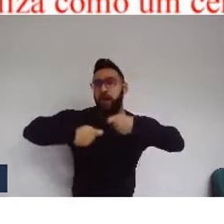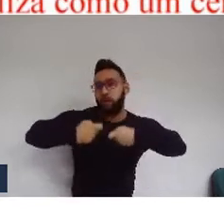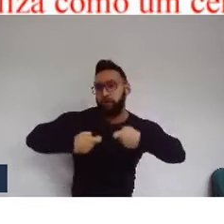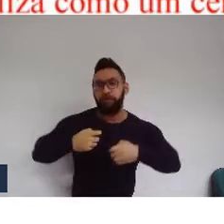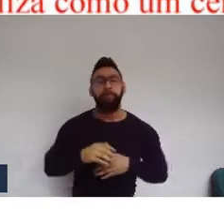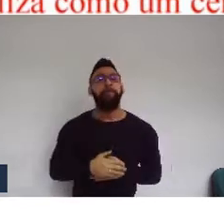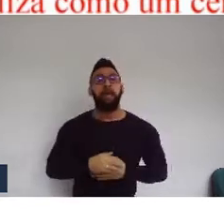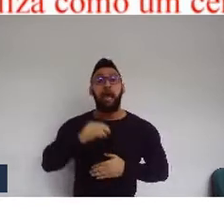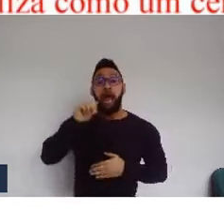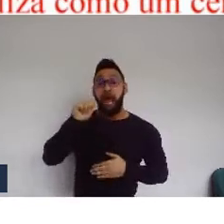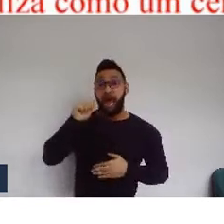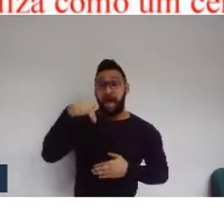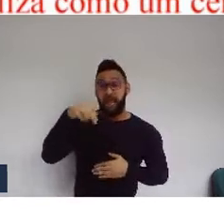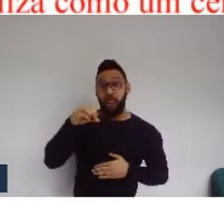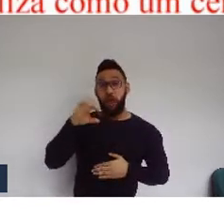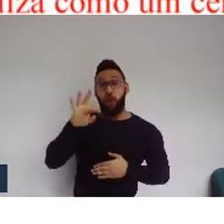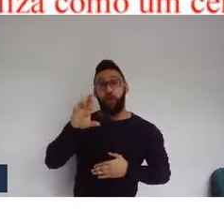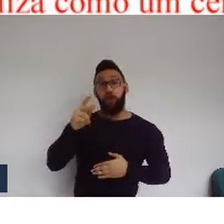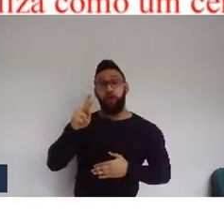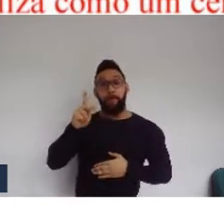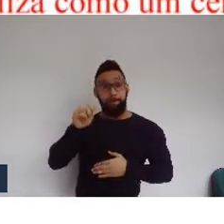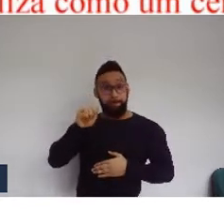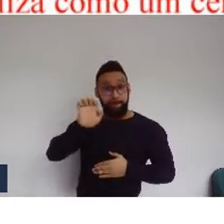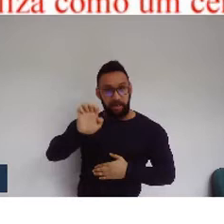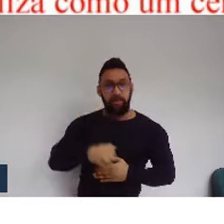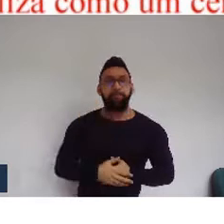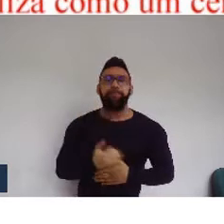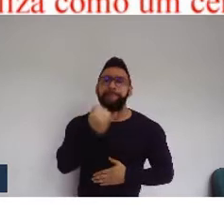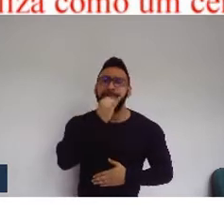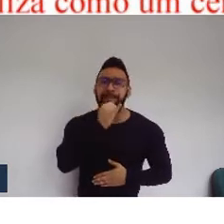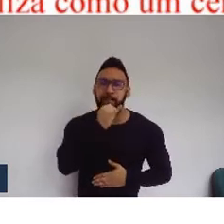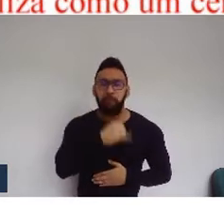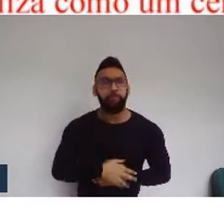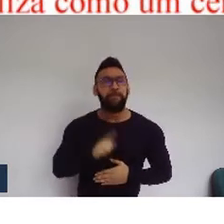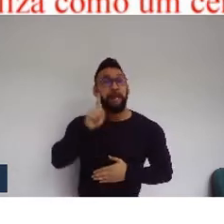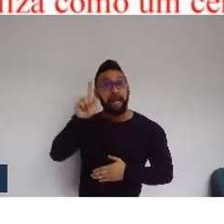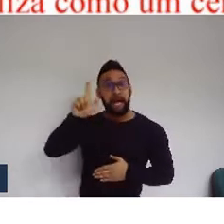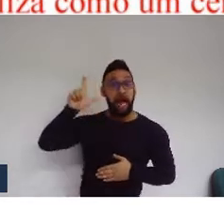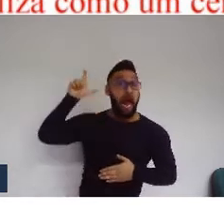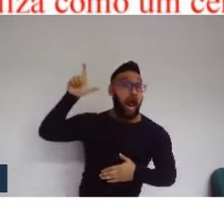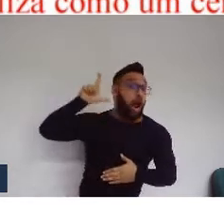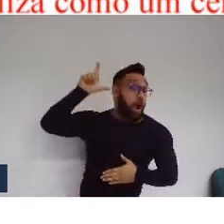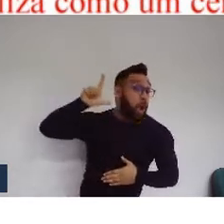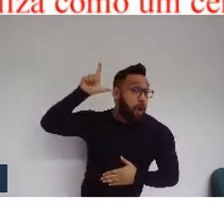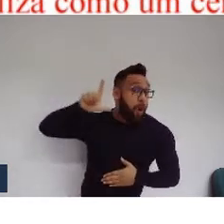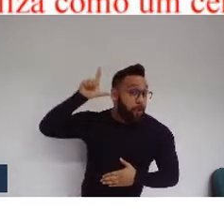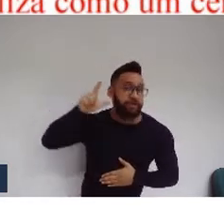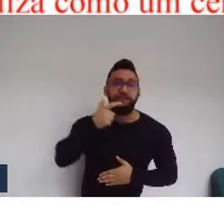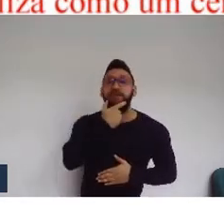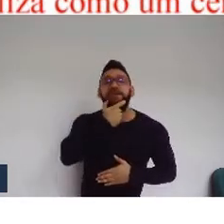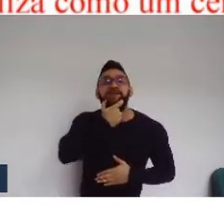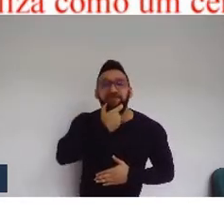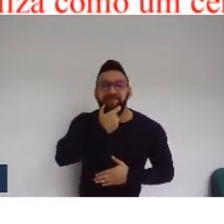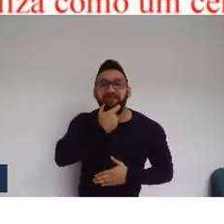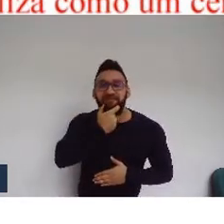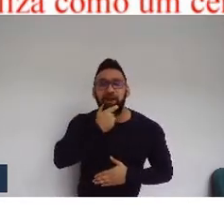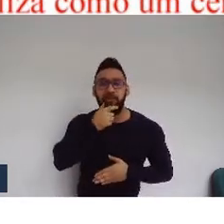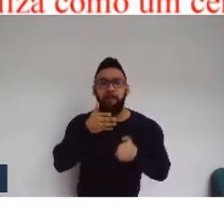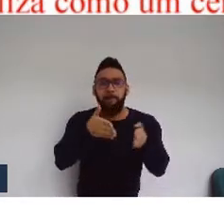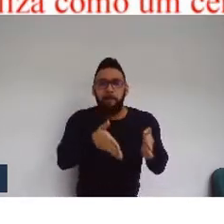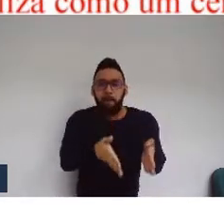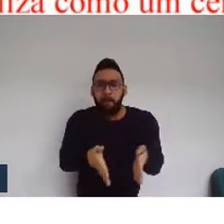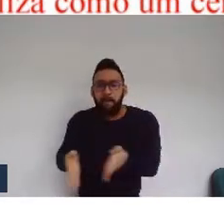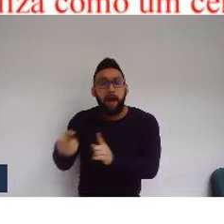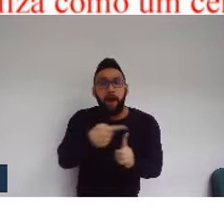o Gandhi focaliza como um cemitério antigo, no norte de Londres, é transformado em um espaço